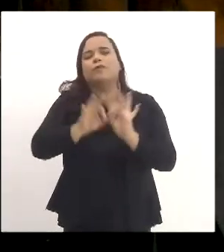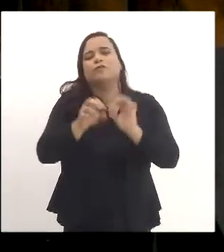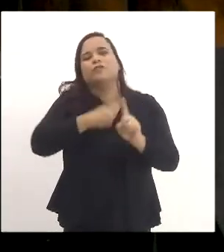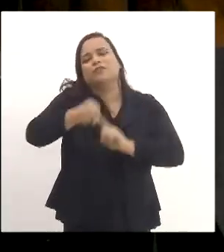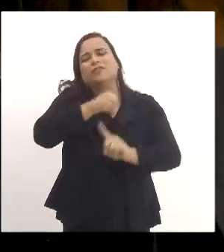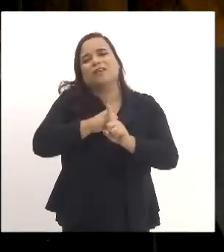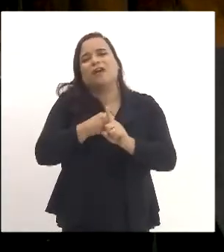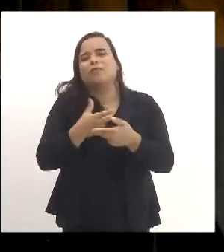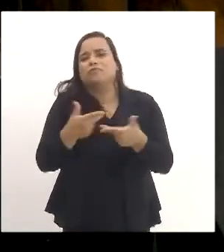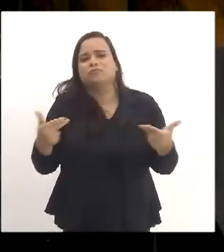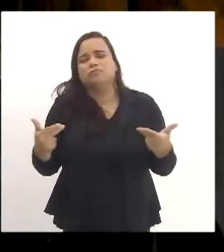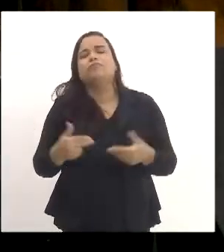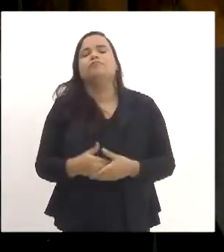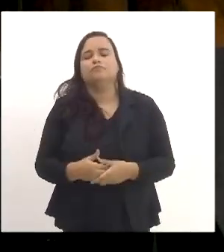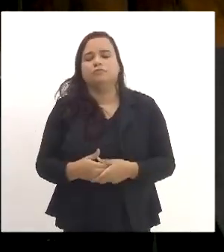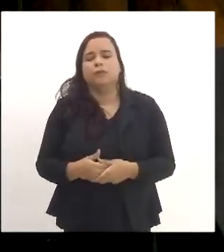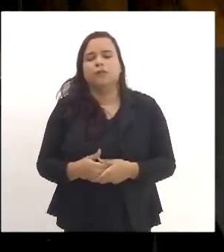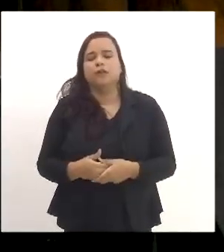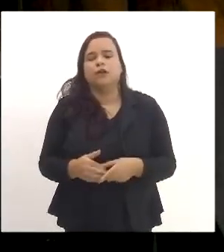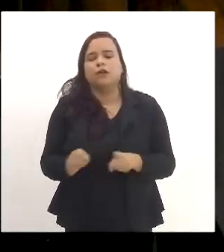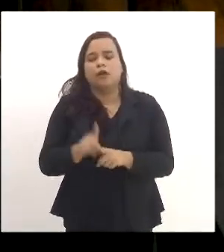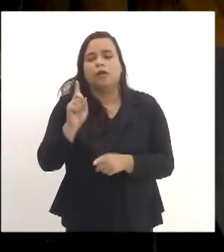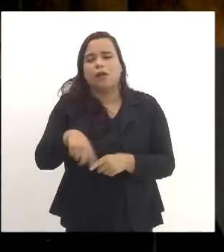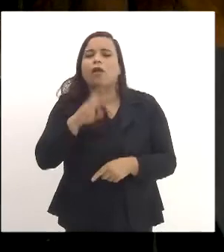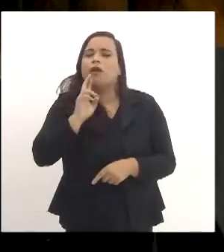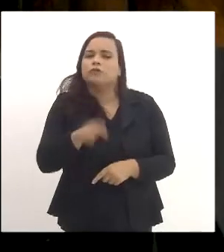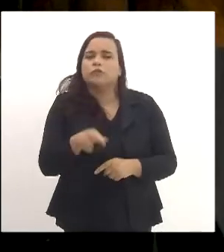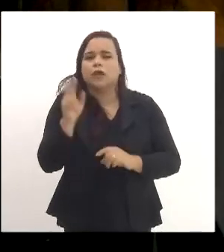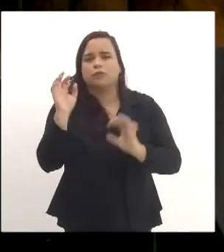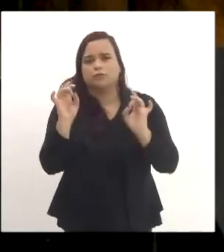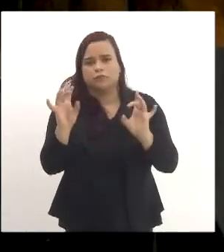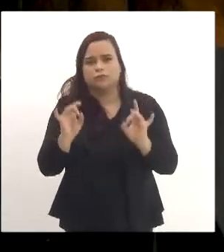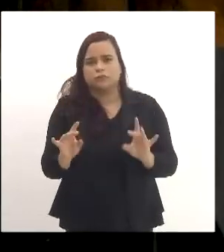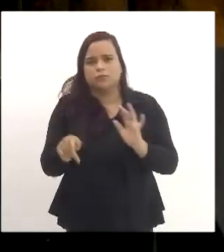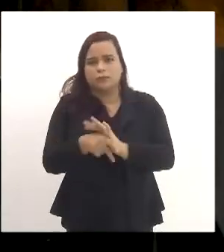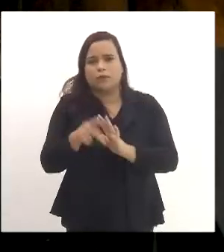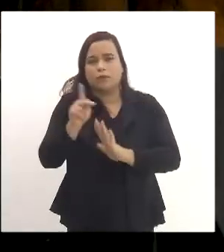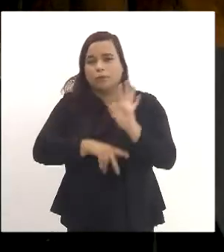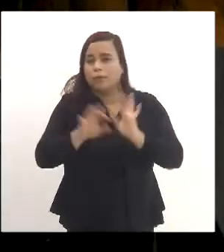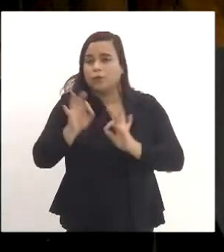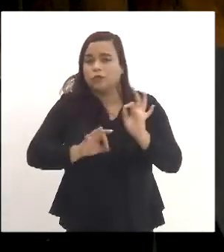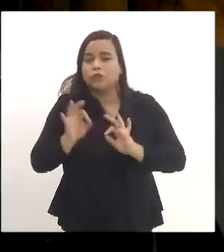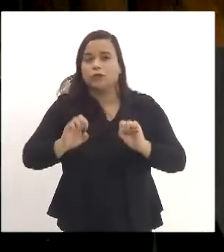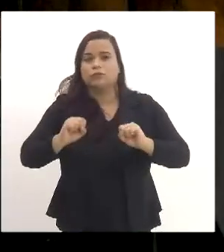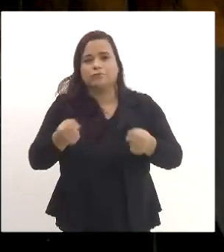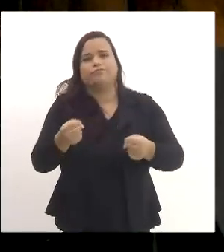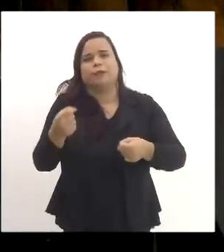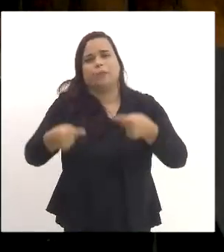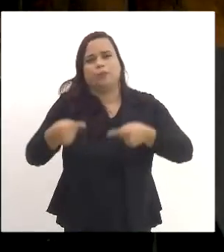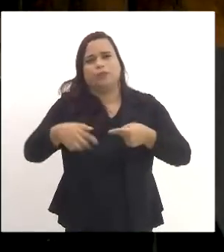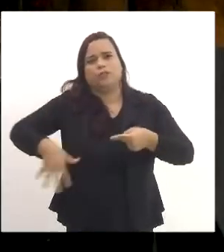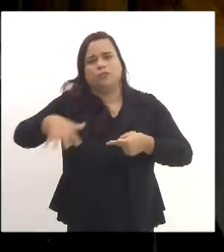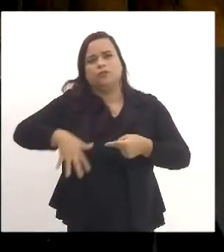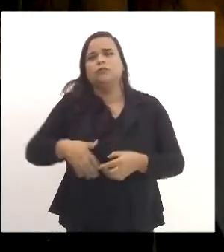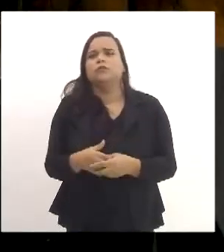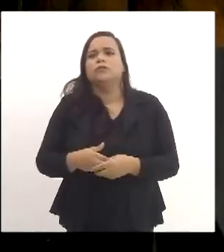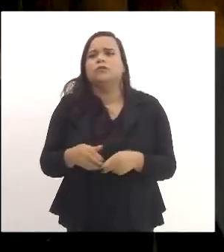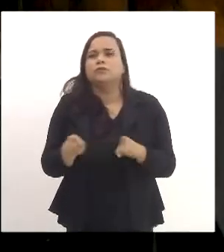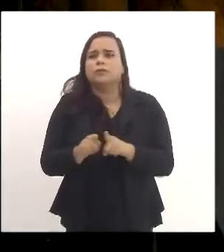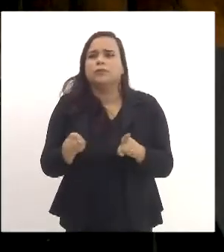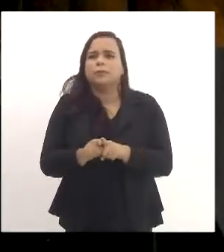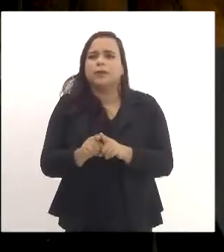dá espontaneamente. É fruto da realização de um projeto, expressão de uma vontade política. E